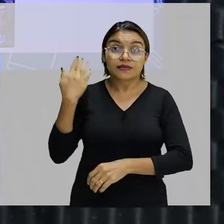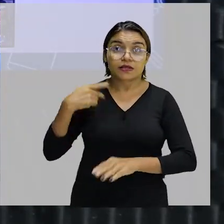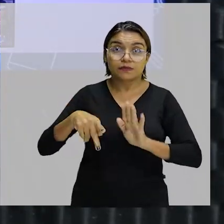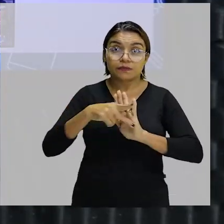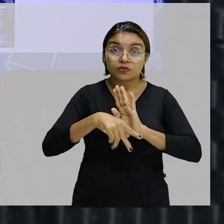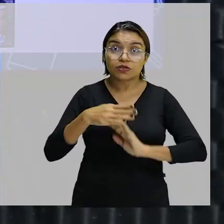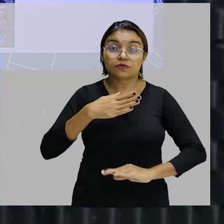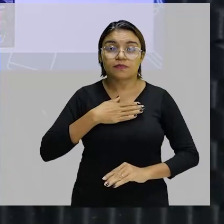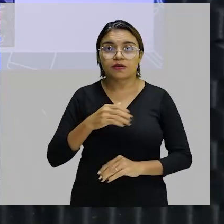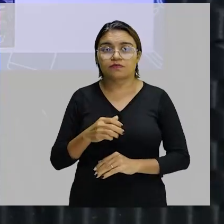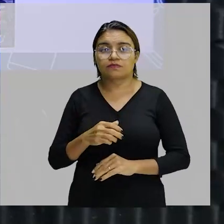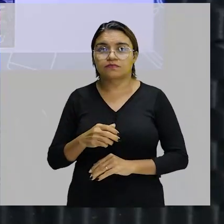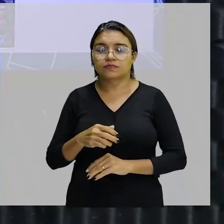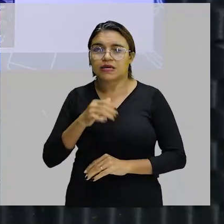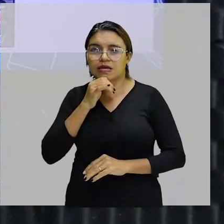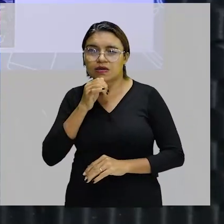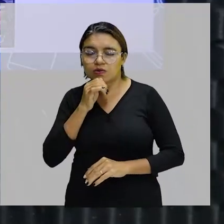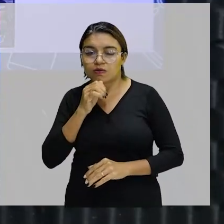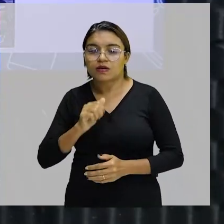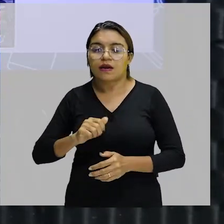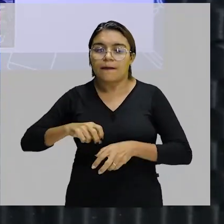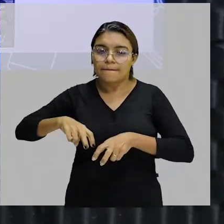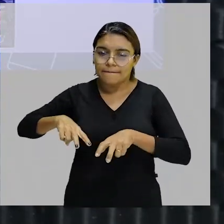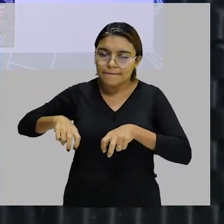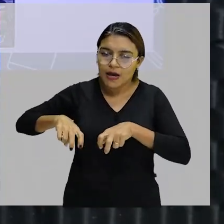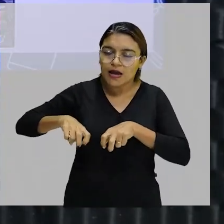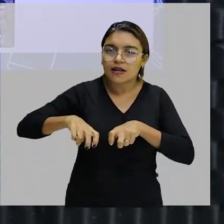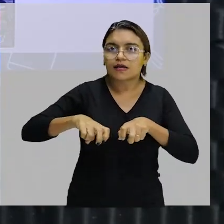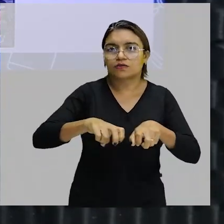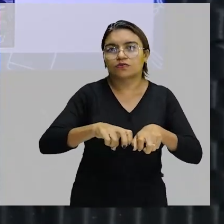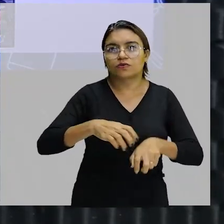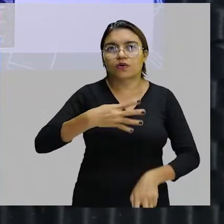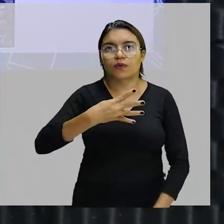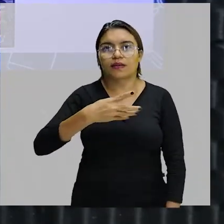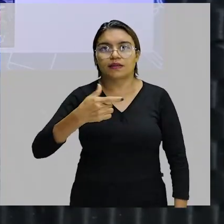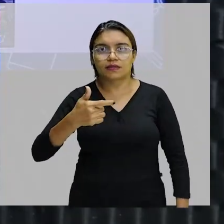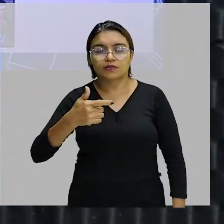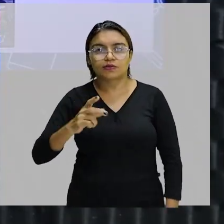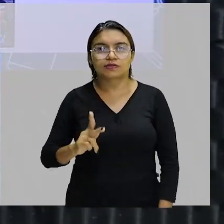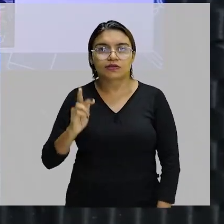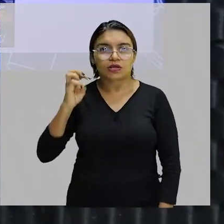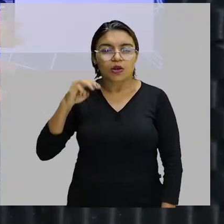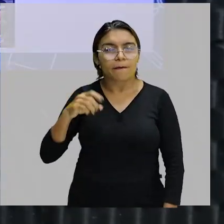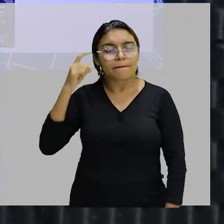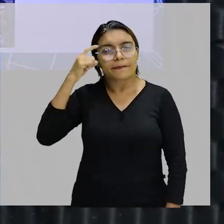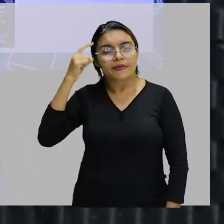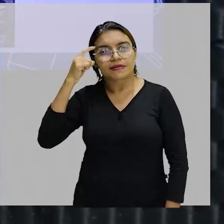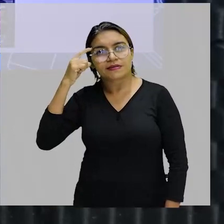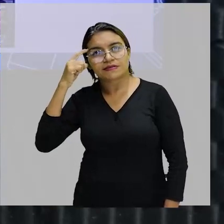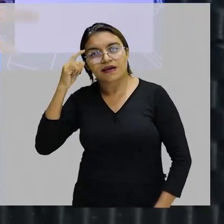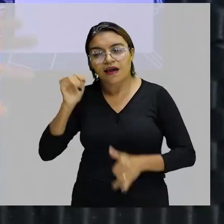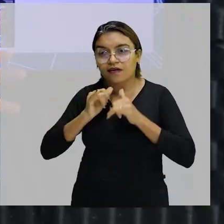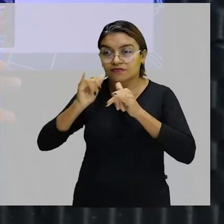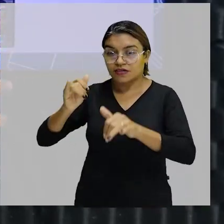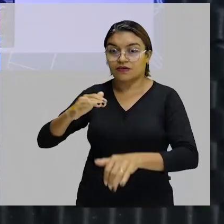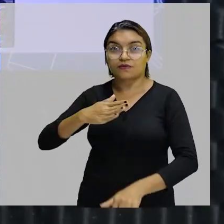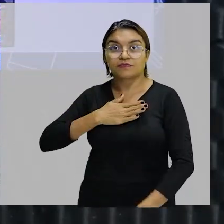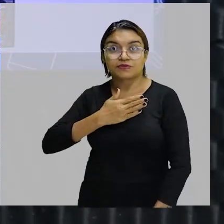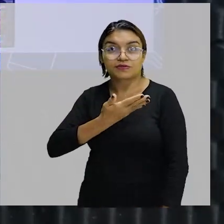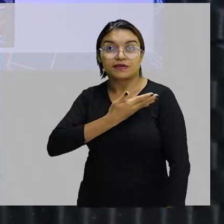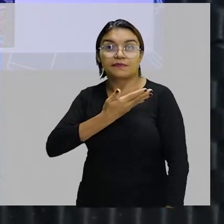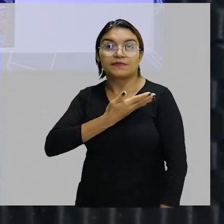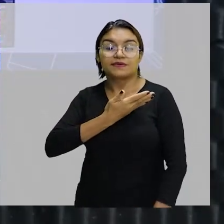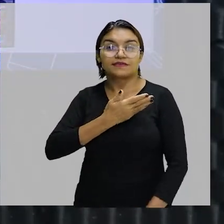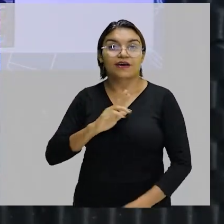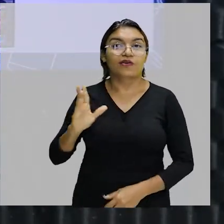de correr uma maratona, 42 quilômetros. Pensei tudo direitinho. Comuniquei essa galera aqui, ó, os meus amigos aqui, e o